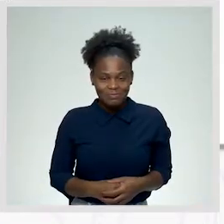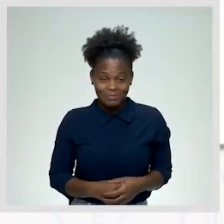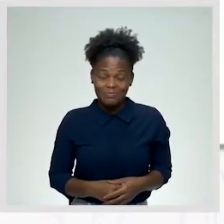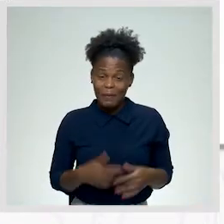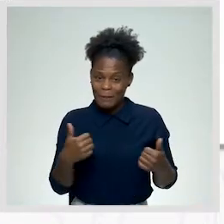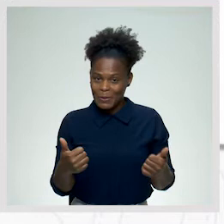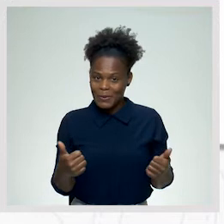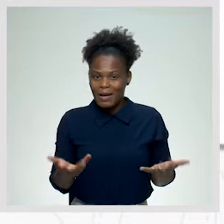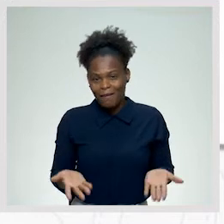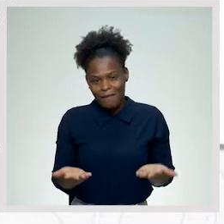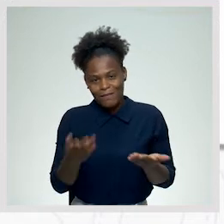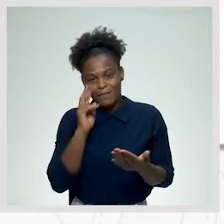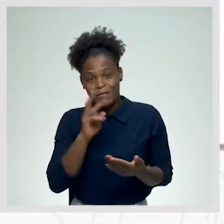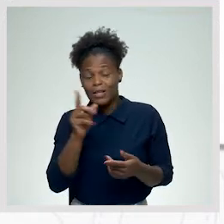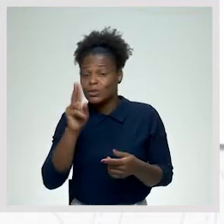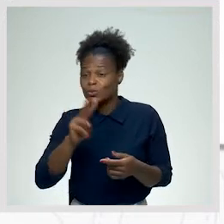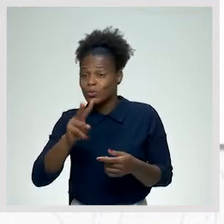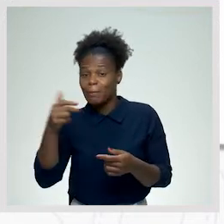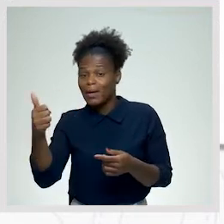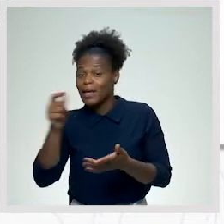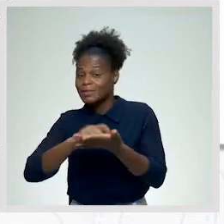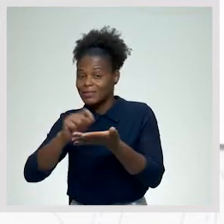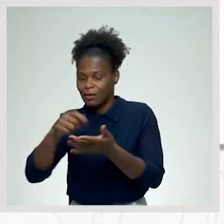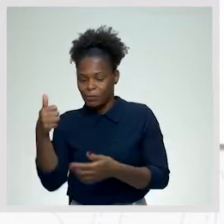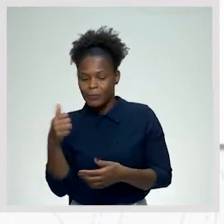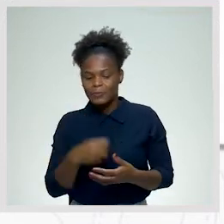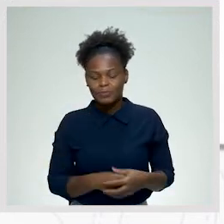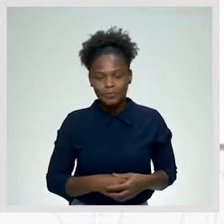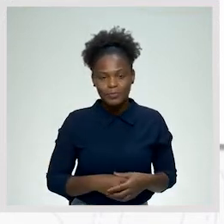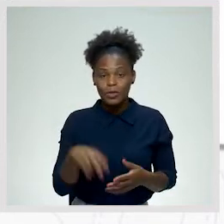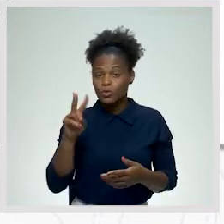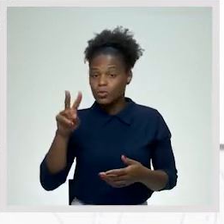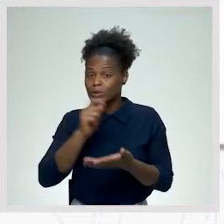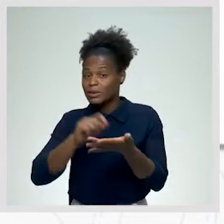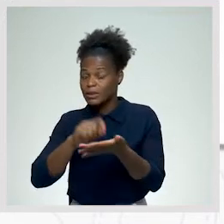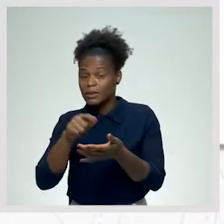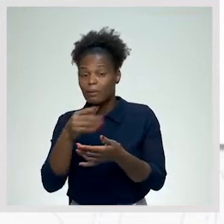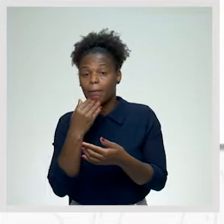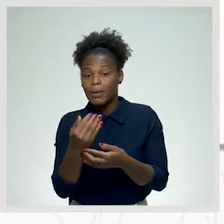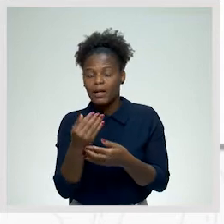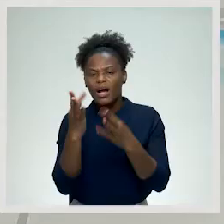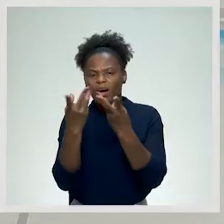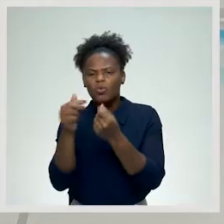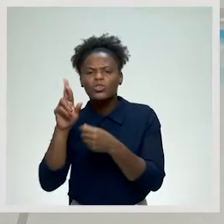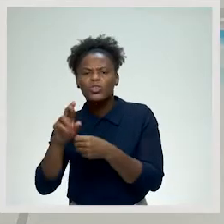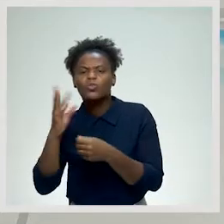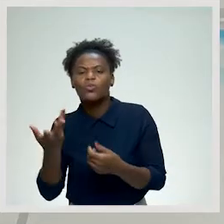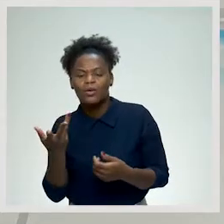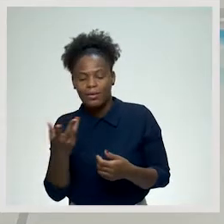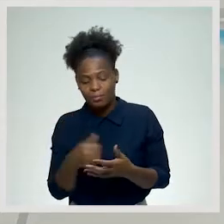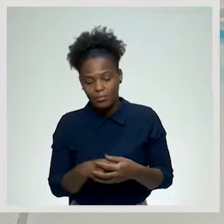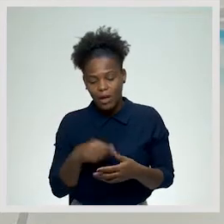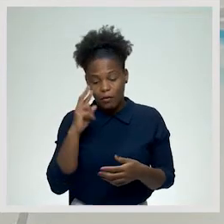Muito bem, vamos ver o segundo exercício. O segundo exercício pede-nos que determinemos x. X